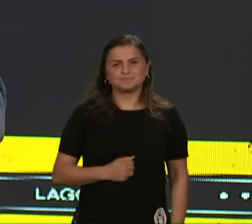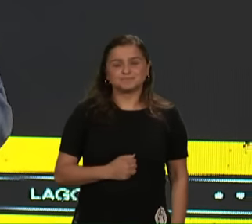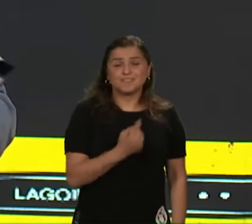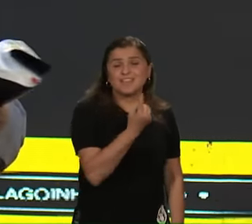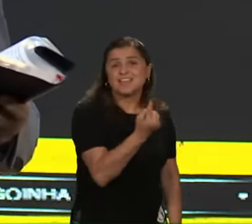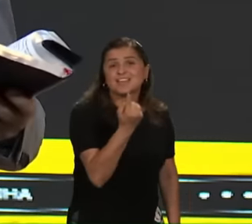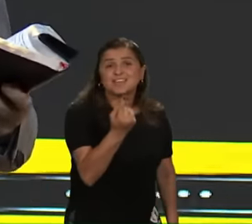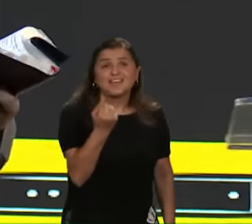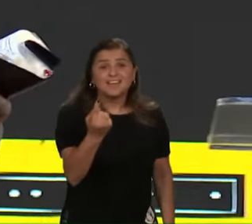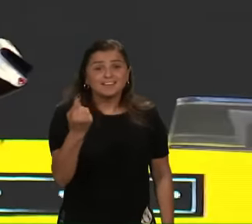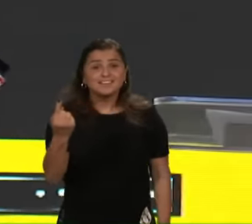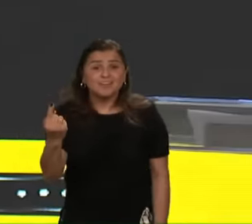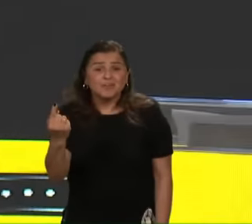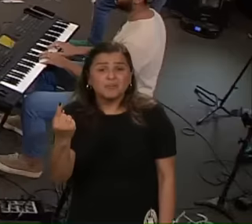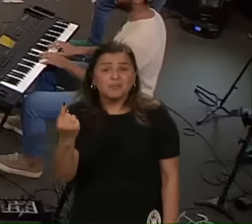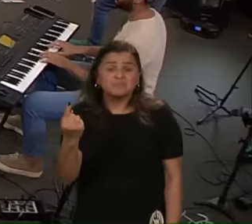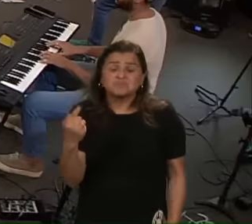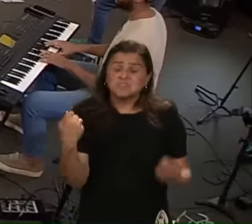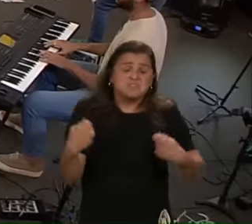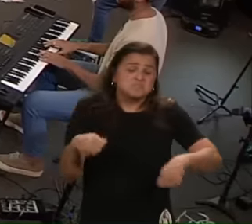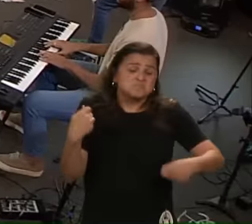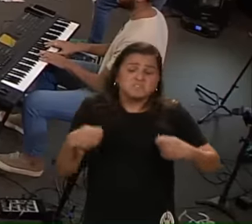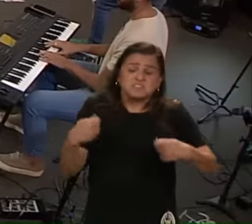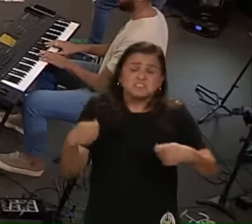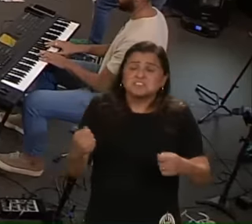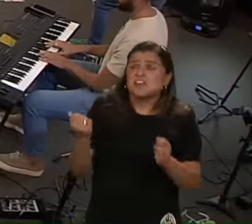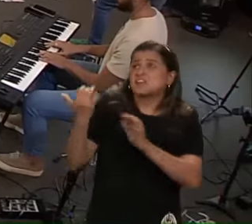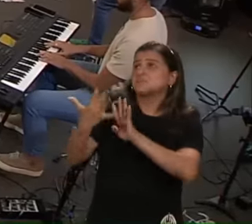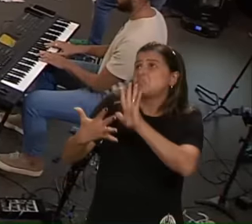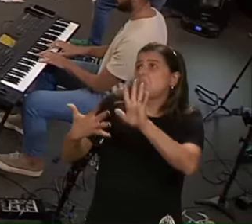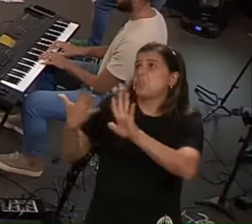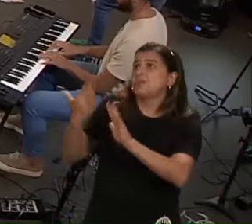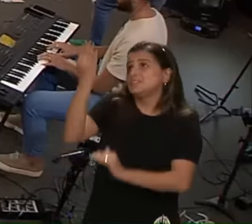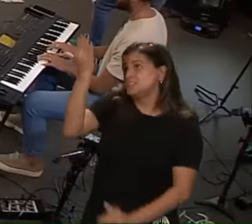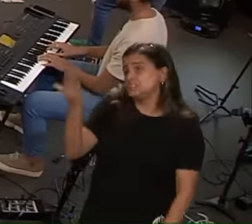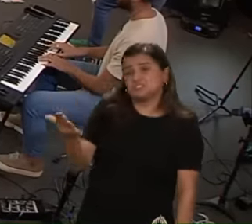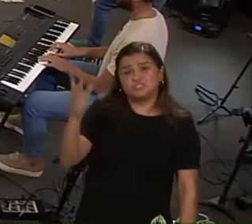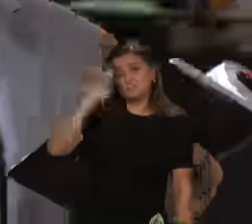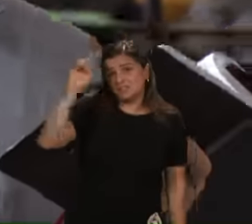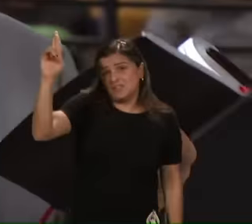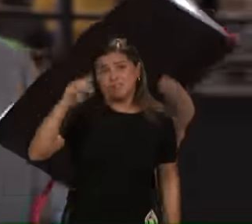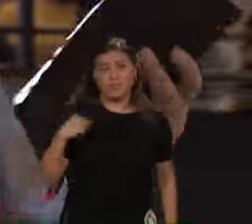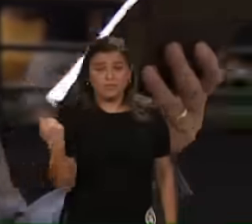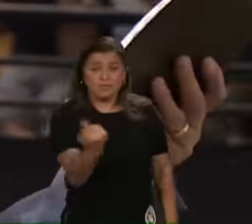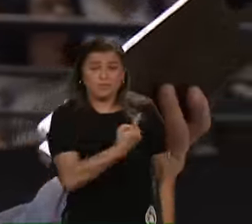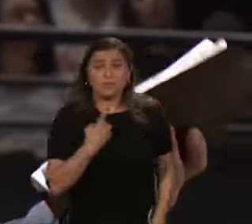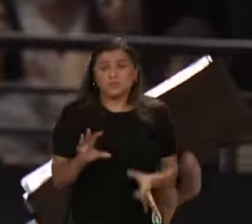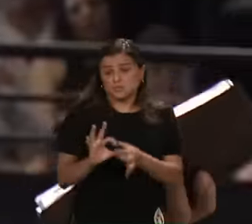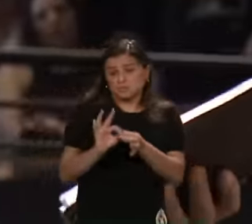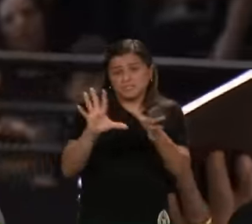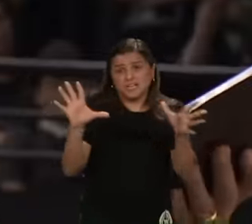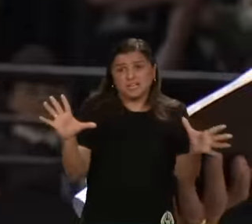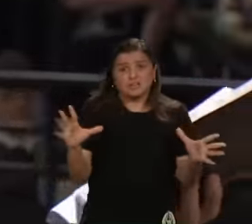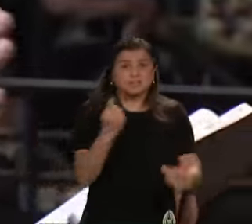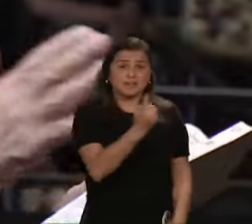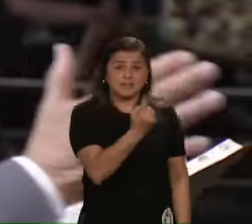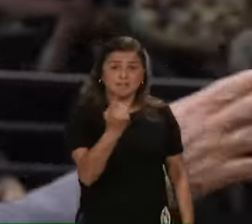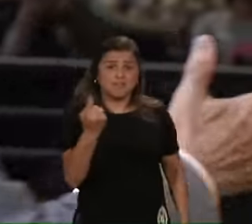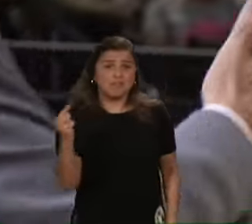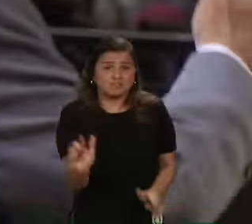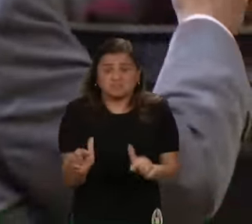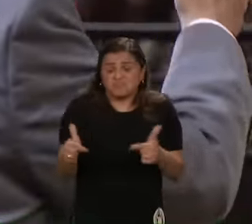Cada um vai dar conta de si ao Senhor. Nós temos a nossa própria liberdade. Vamos entender